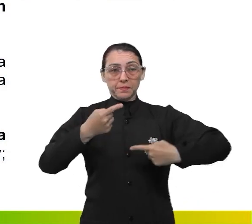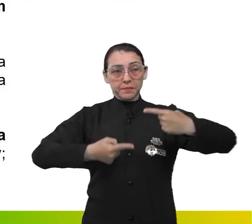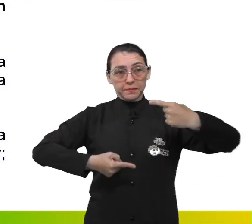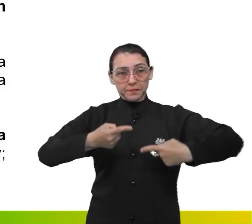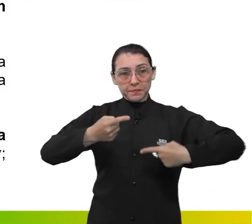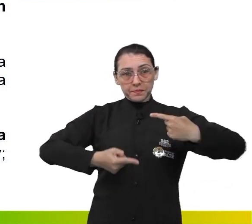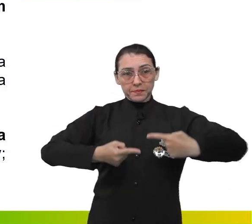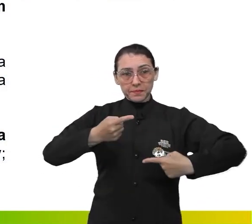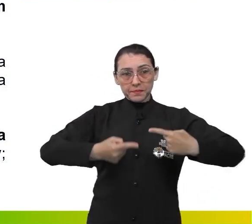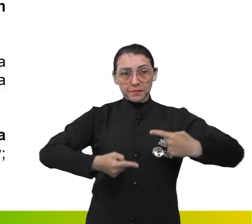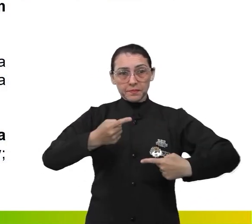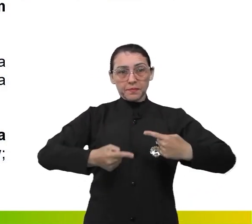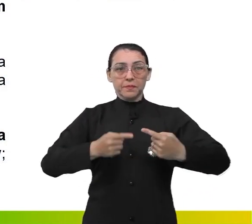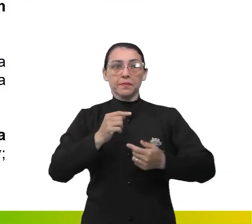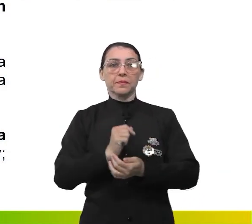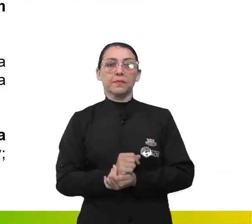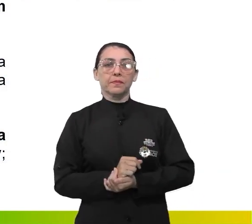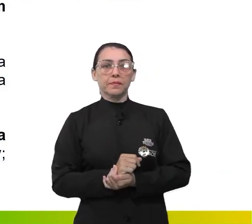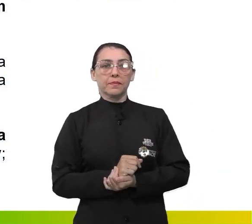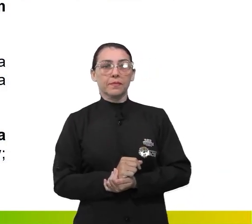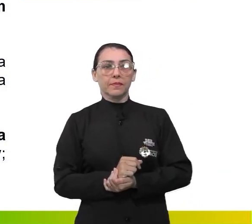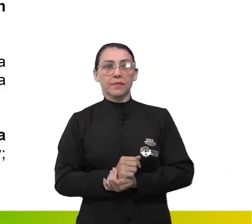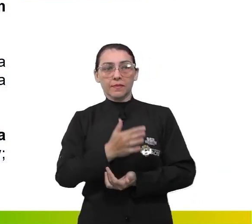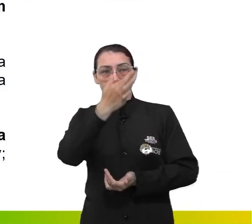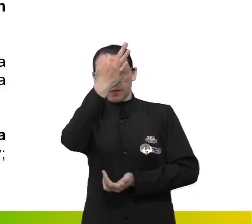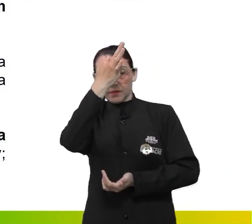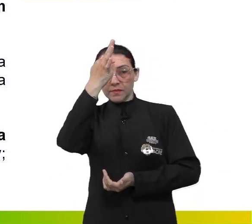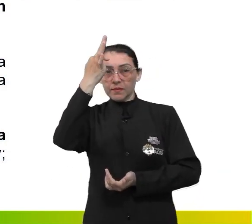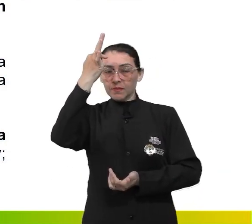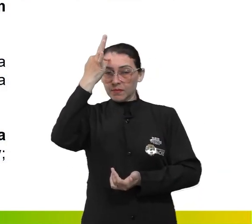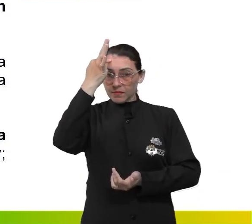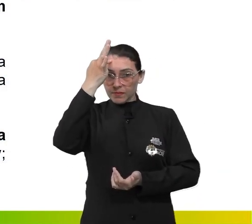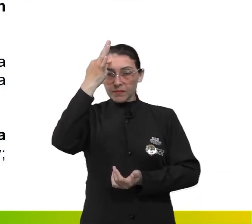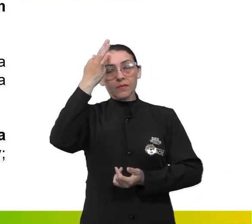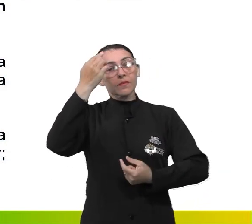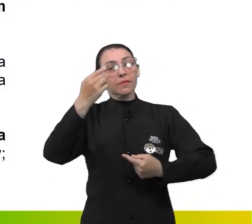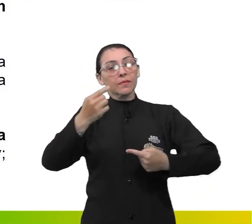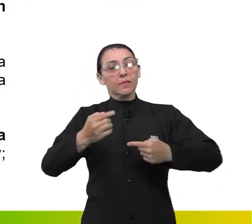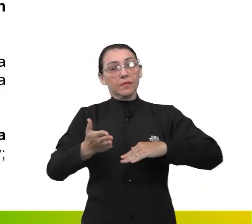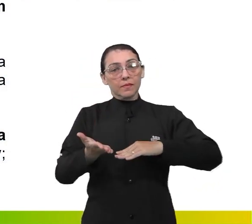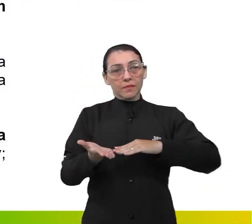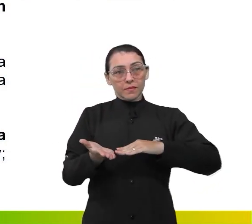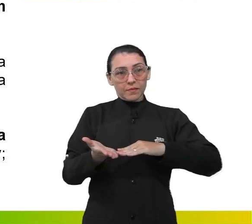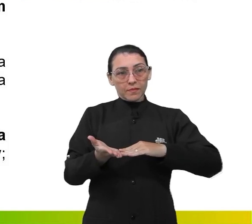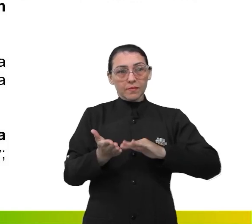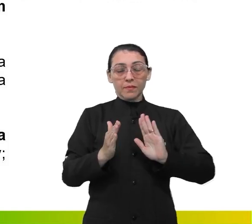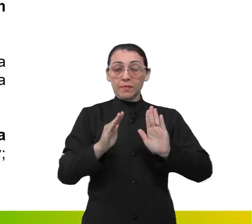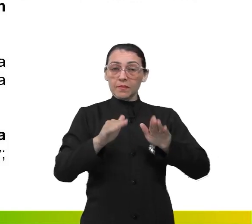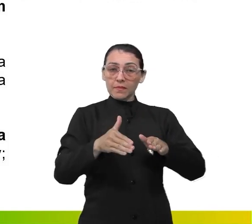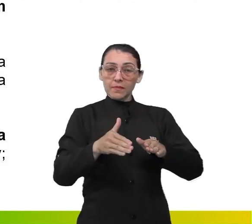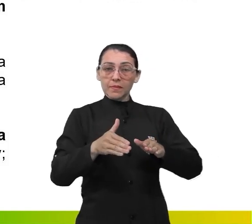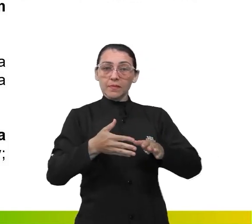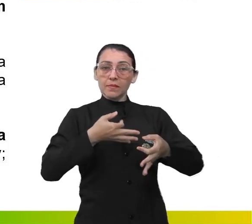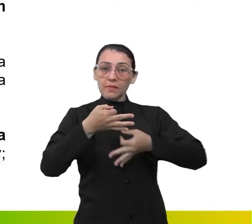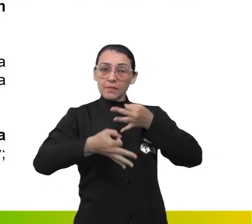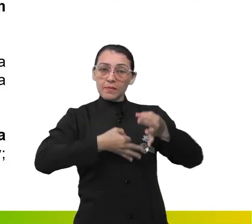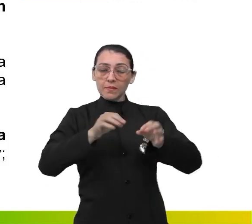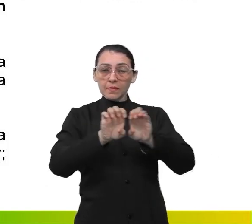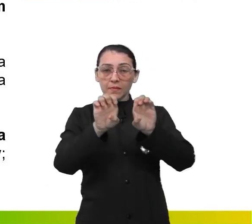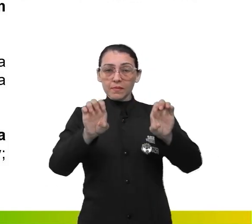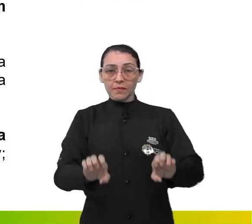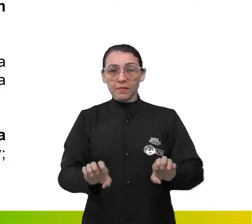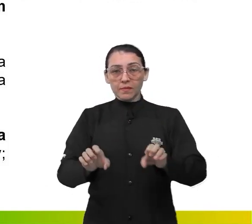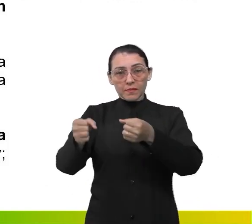política contemporânea, ou a filosofia política contemporânea. Foco: crítica às estruturas de